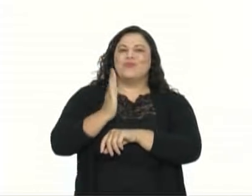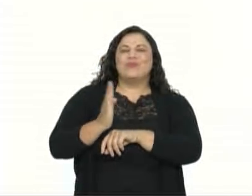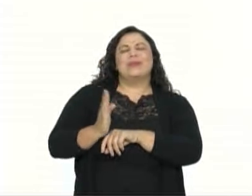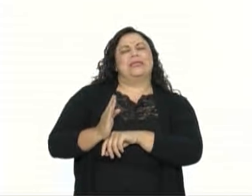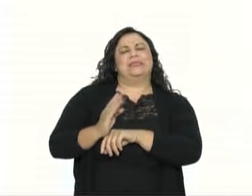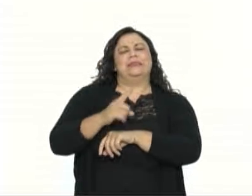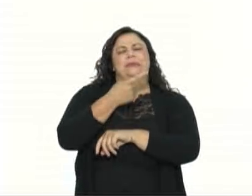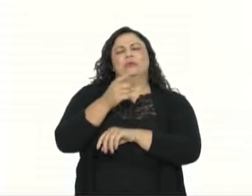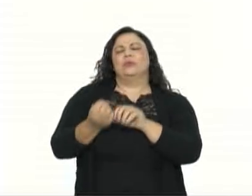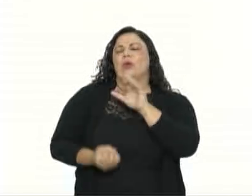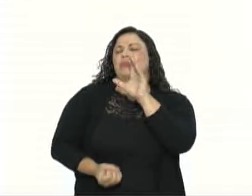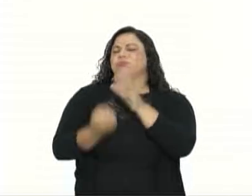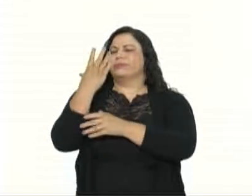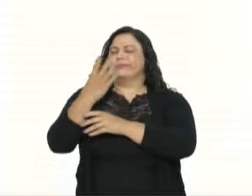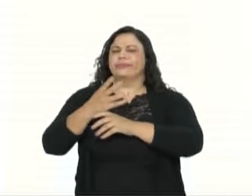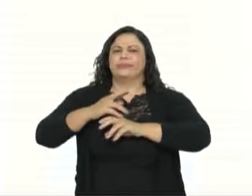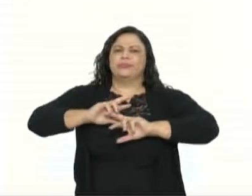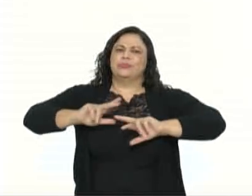global.